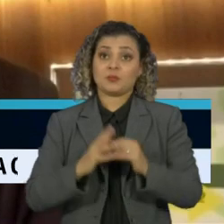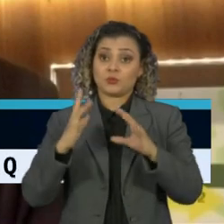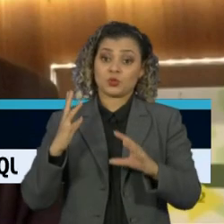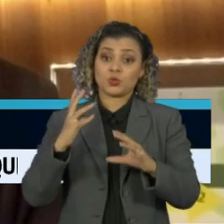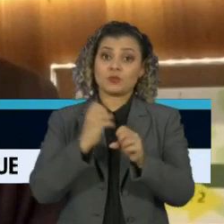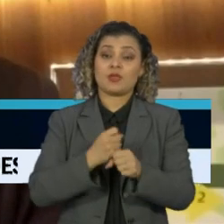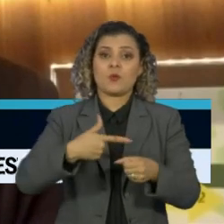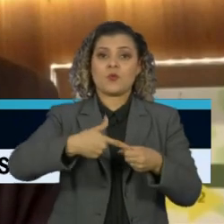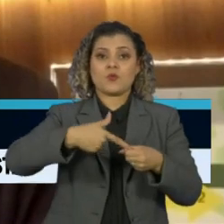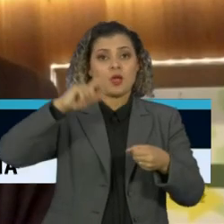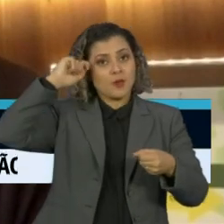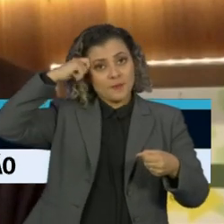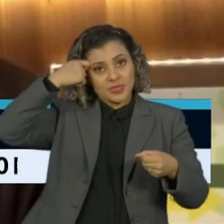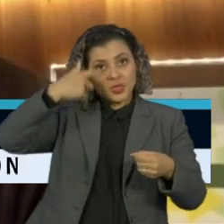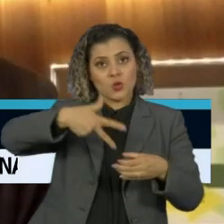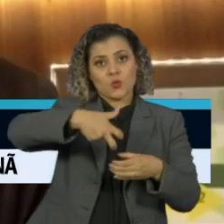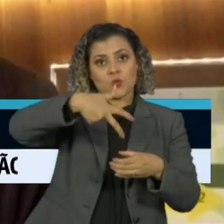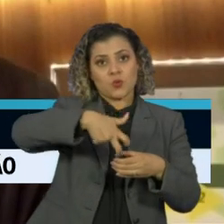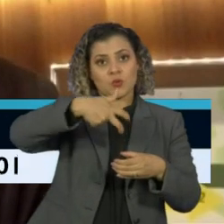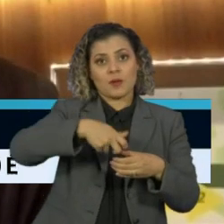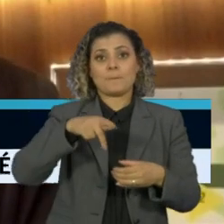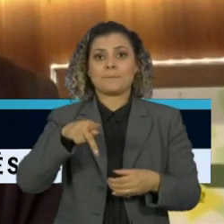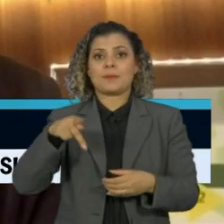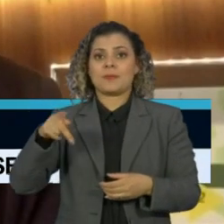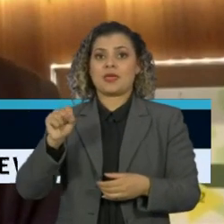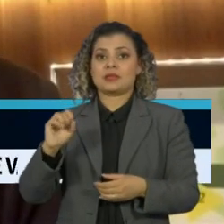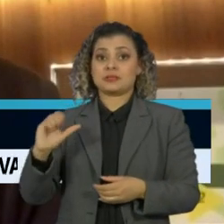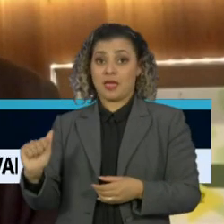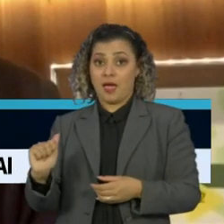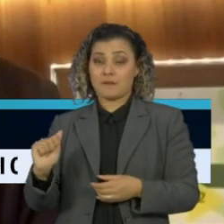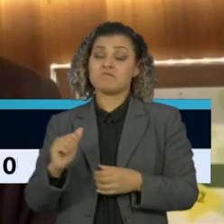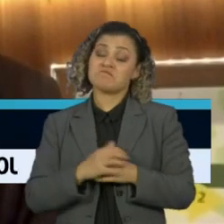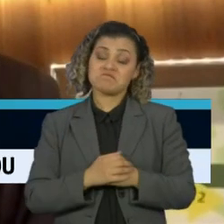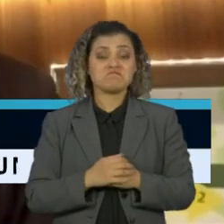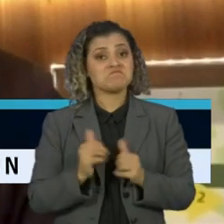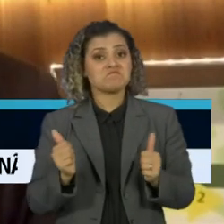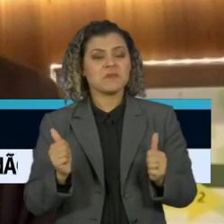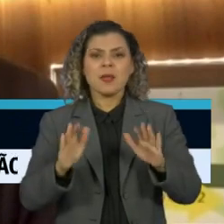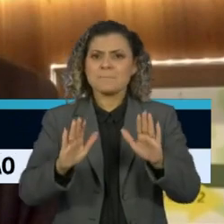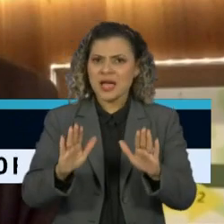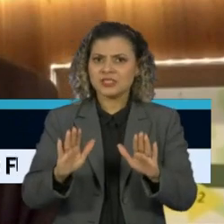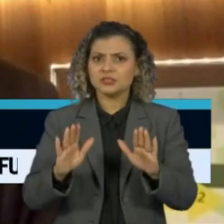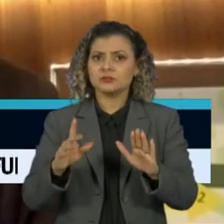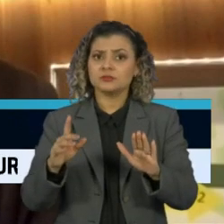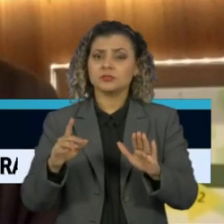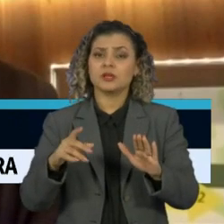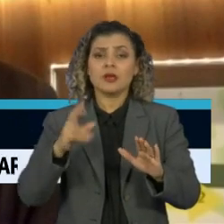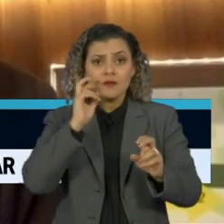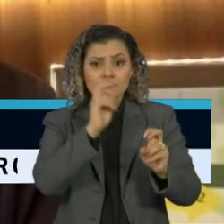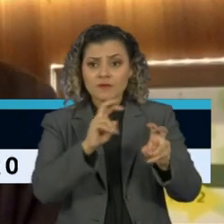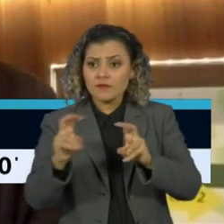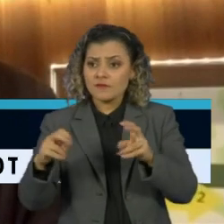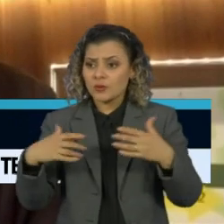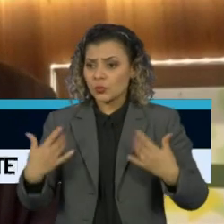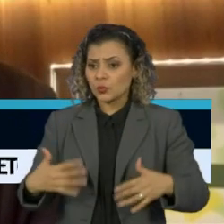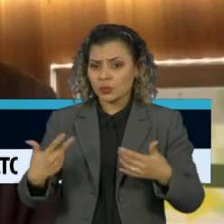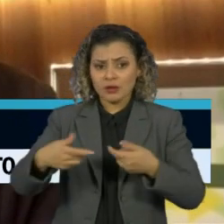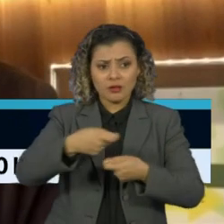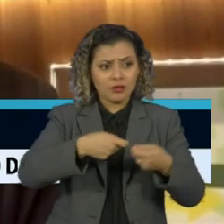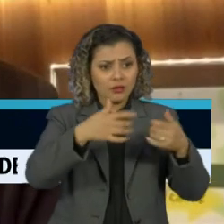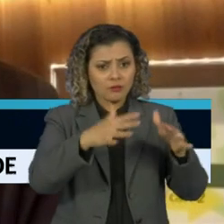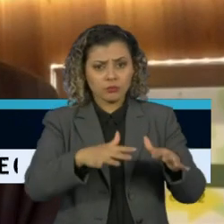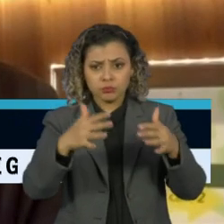o petróleo da PPSA. Valem. Nós poderíamos resolver todas as nossas mazelas